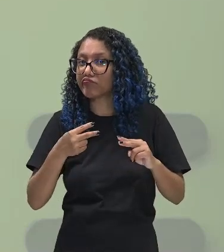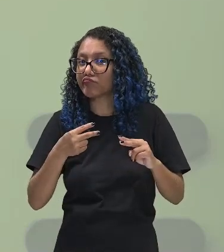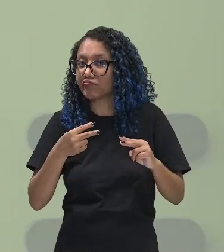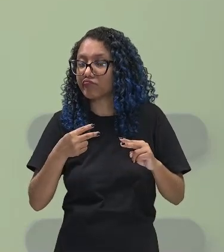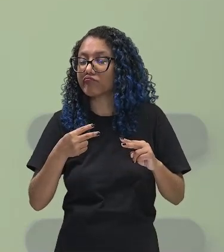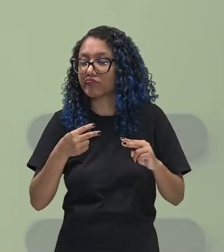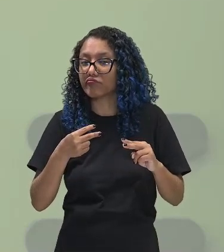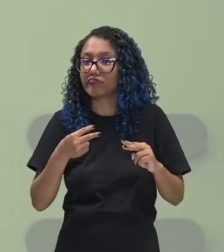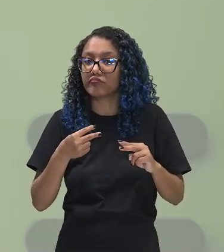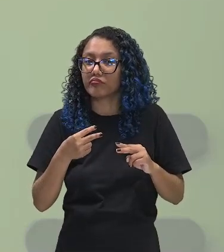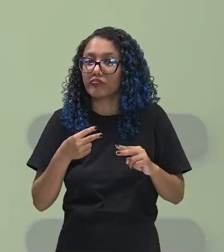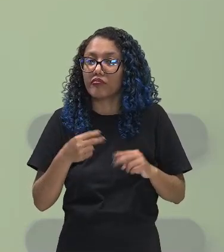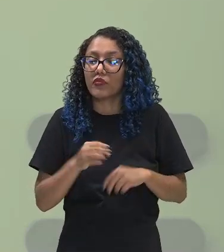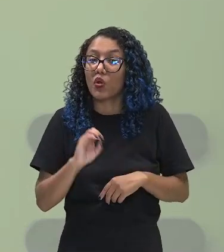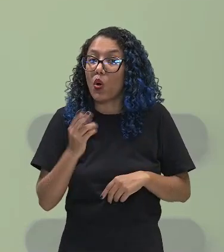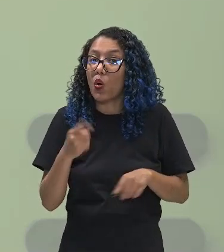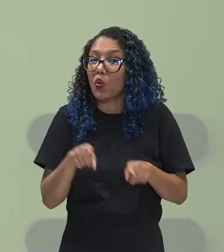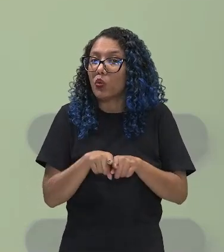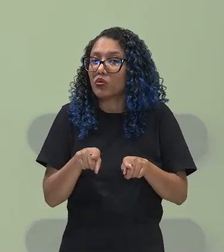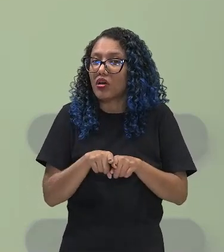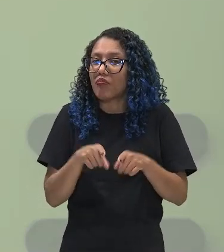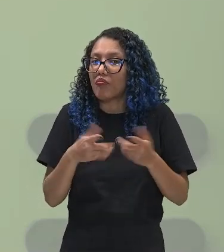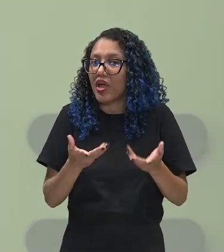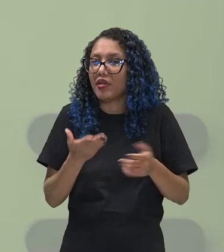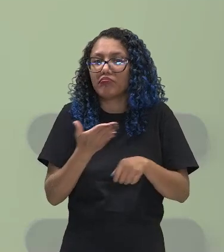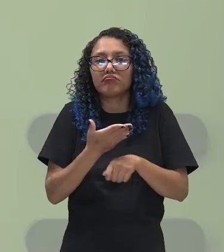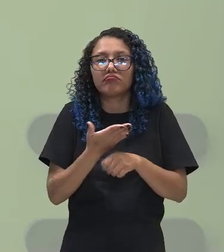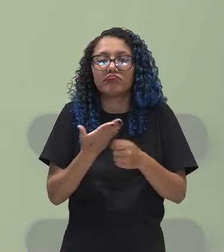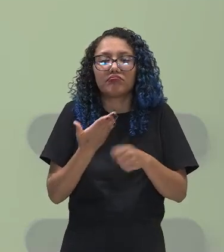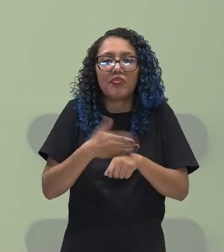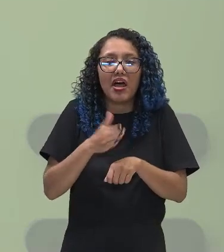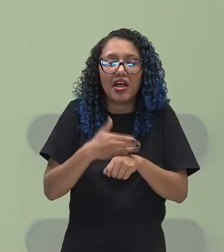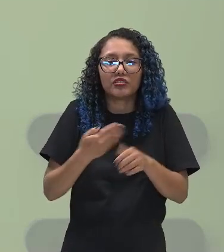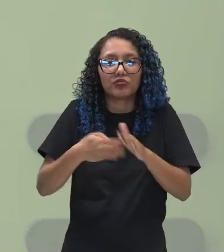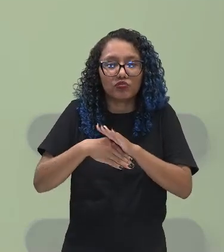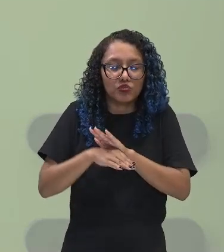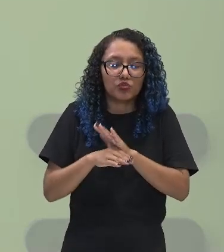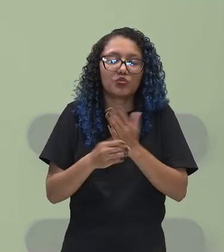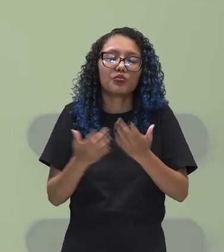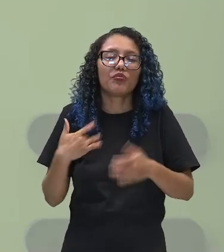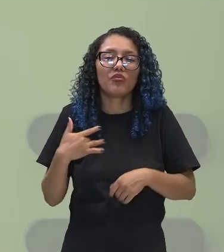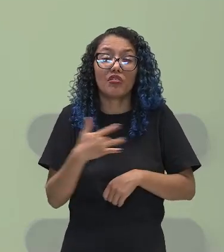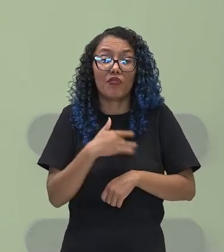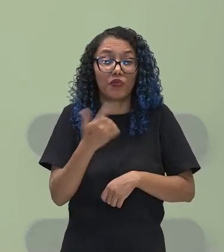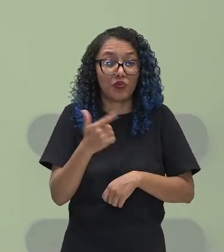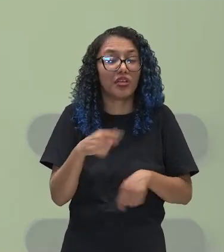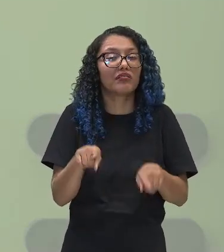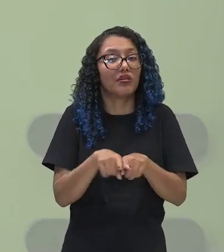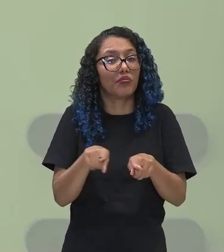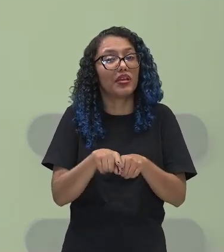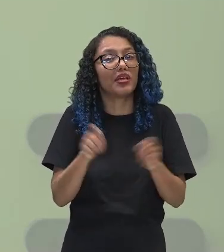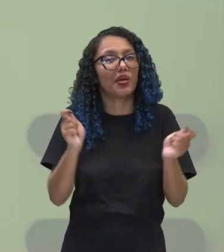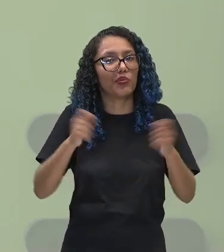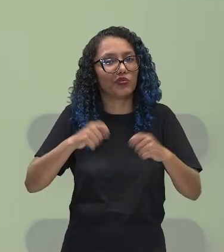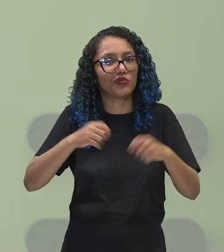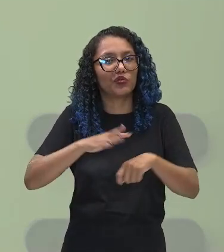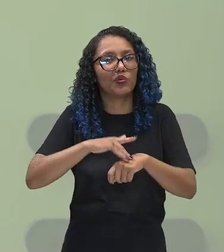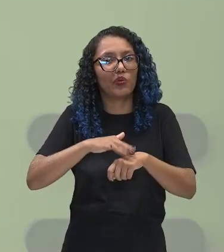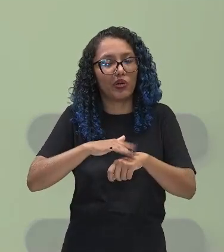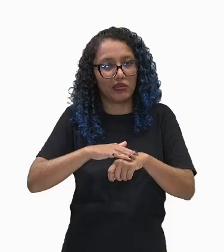não tem os hábitos de vida saudáveis que trazem a propensão e ao desenvolvimento